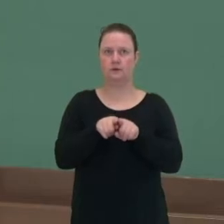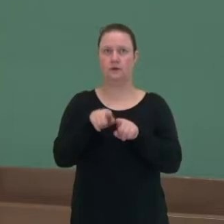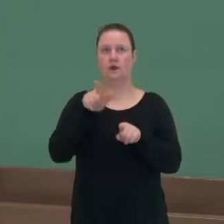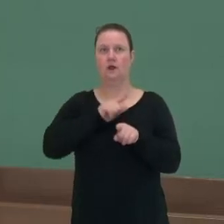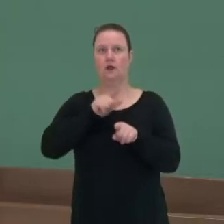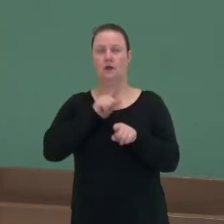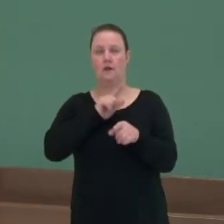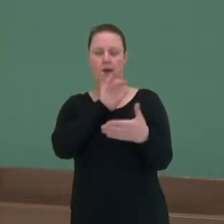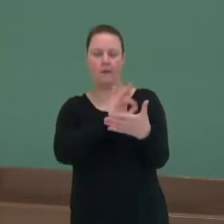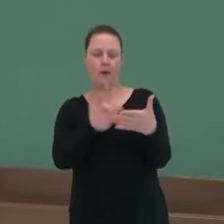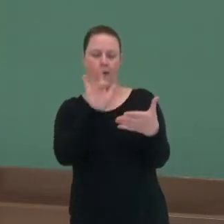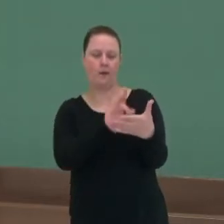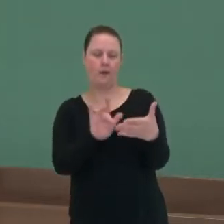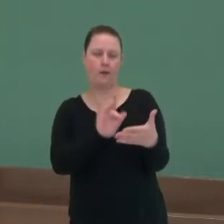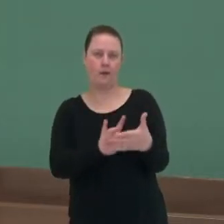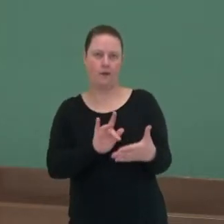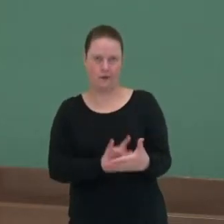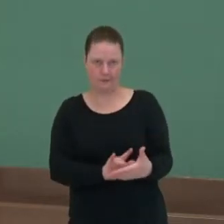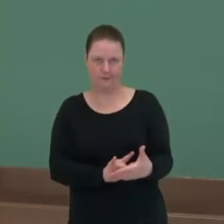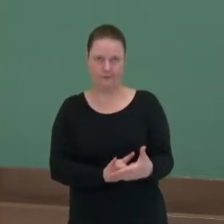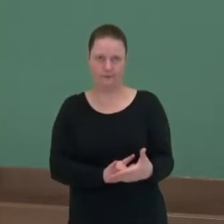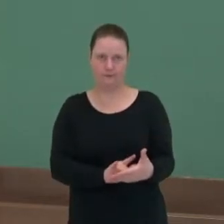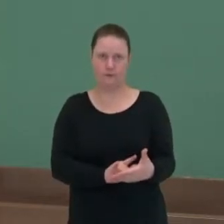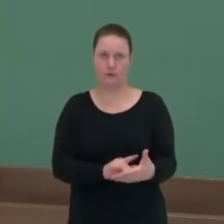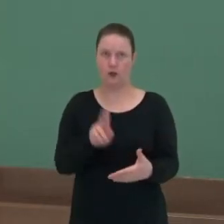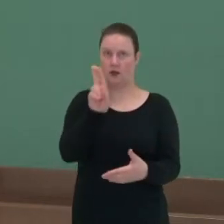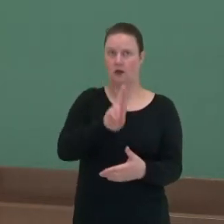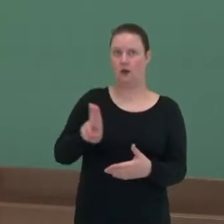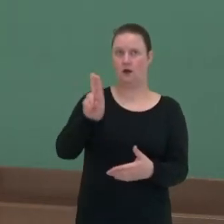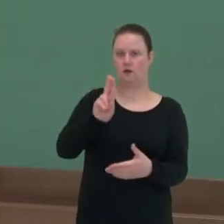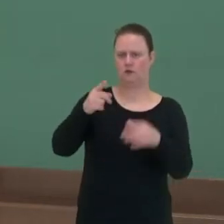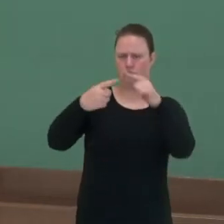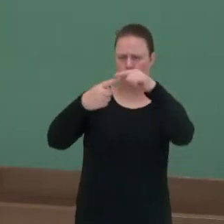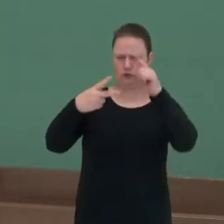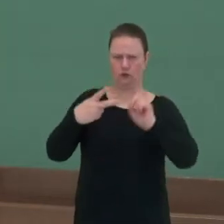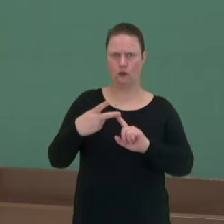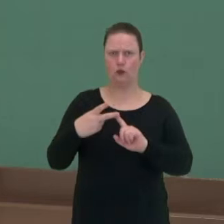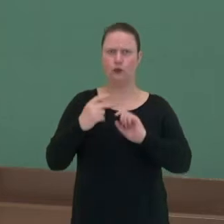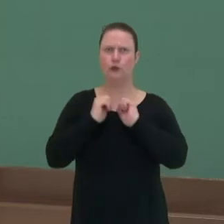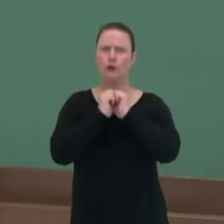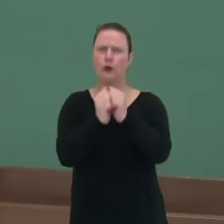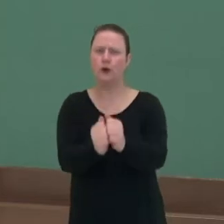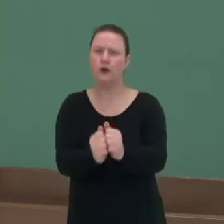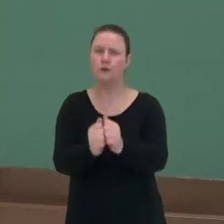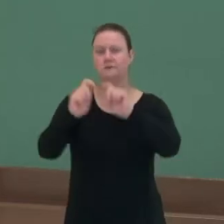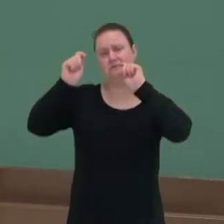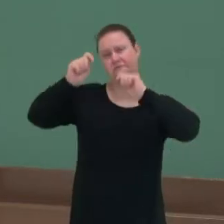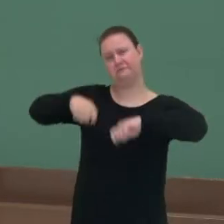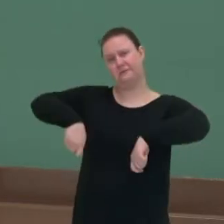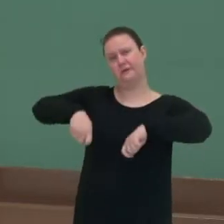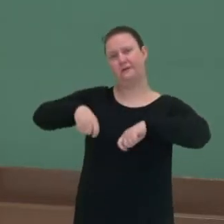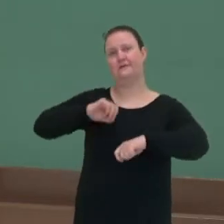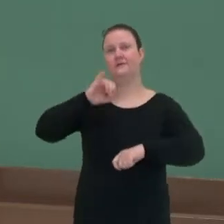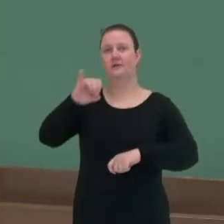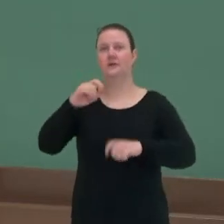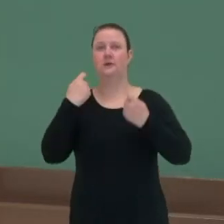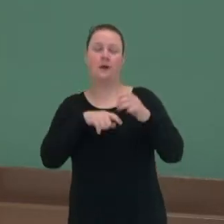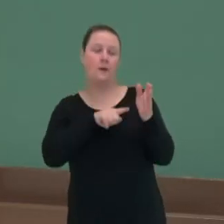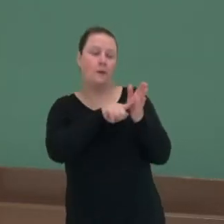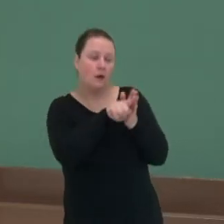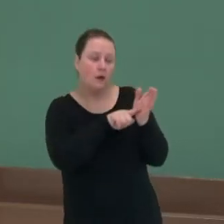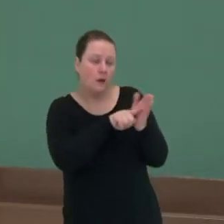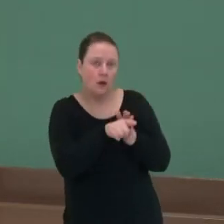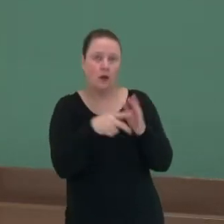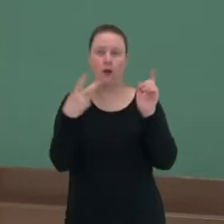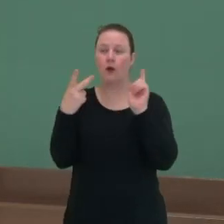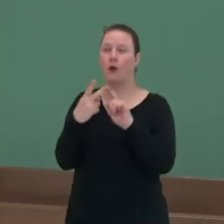um tablet. Bom, ela está usando os dois ao mesmo tempo? Até pode. Num ela está fazendo uma pesquisa, outro